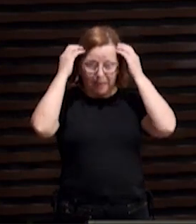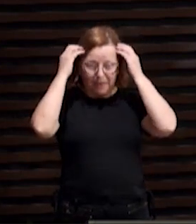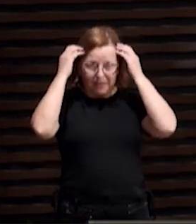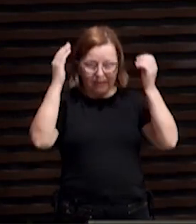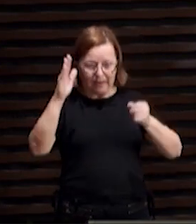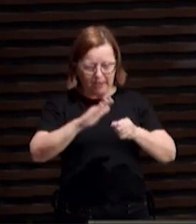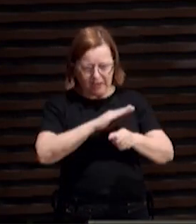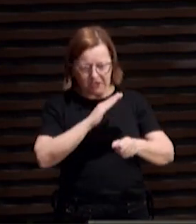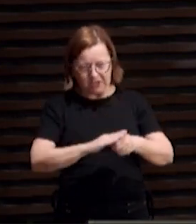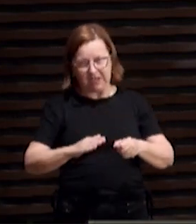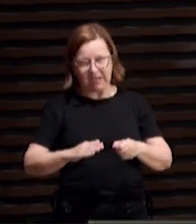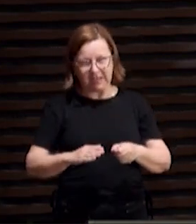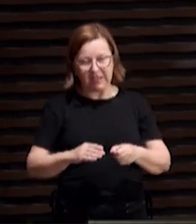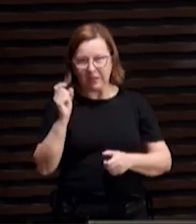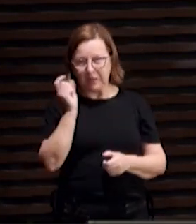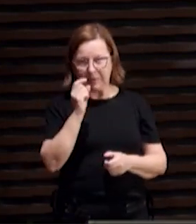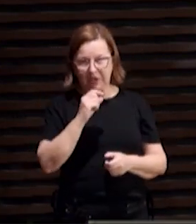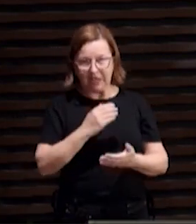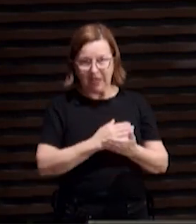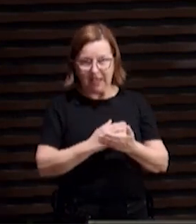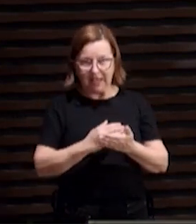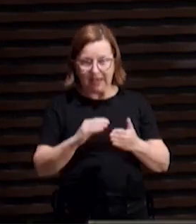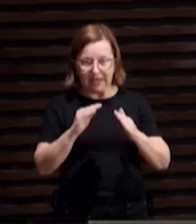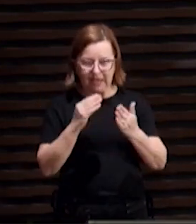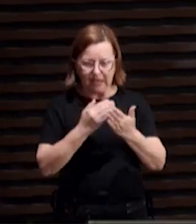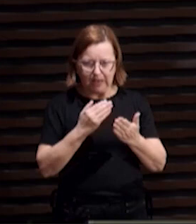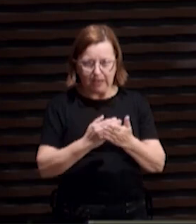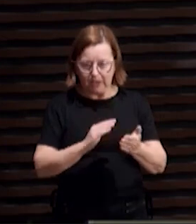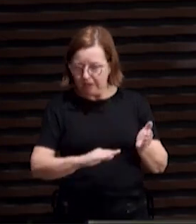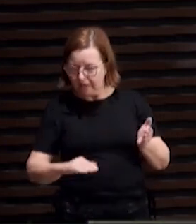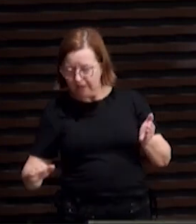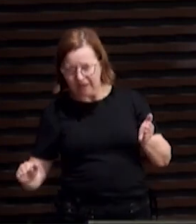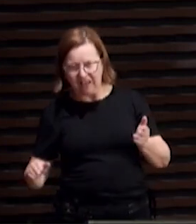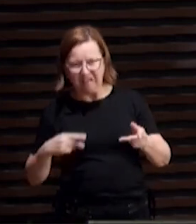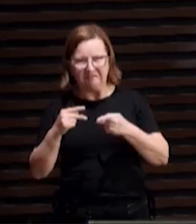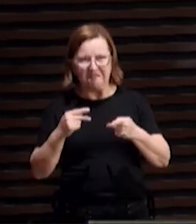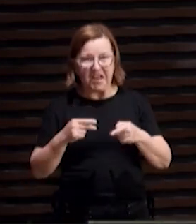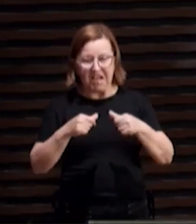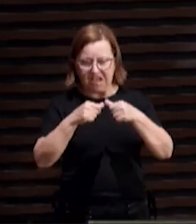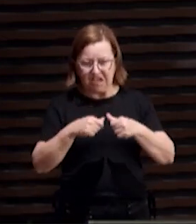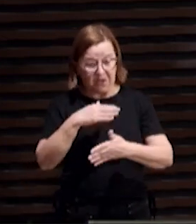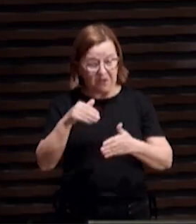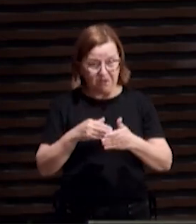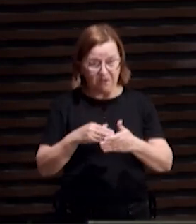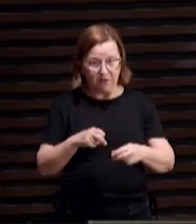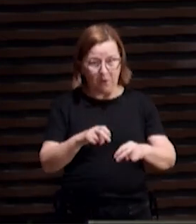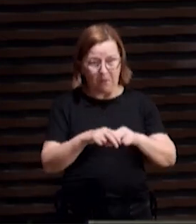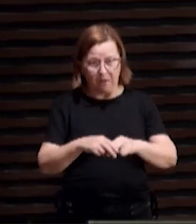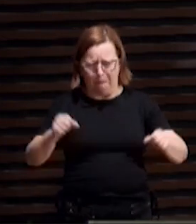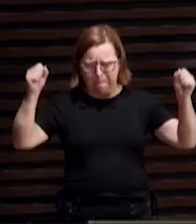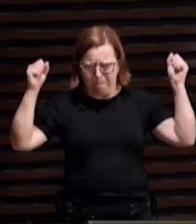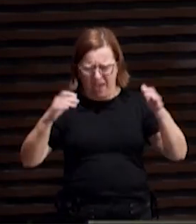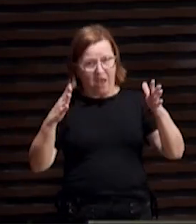a universidade, de que isto tudo foi fruto de uma explosão casual. Mas a